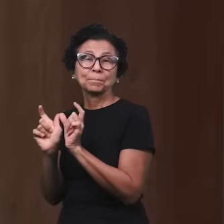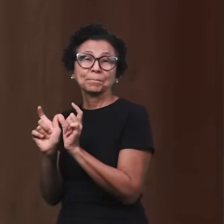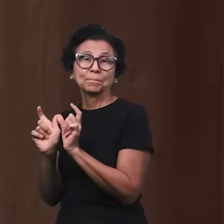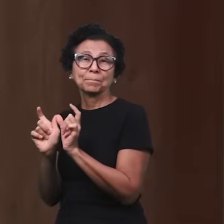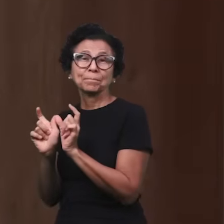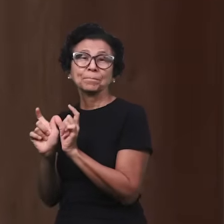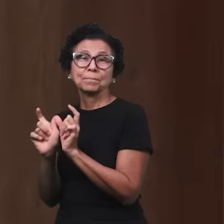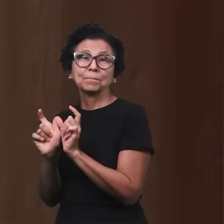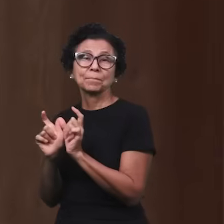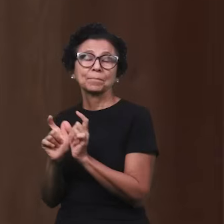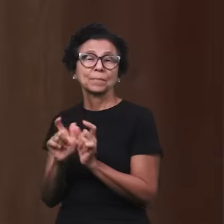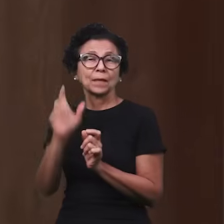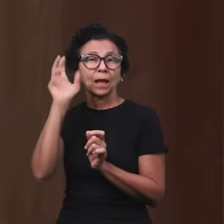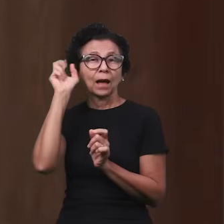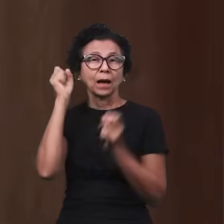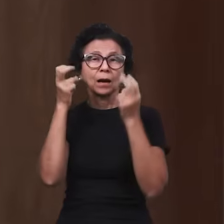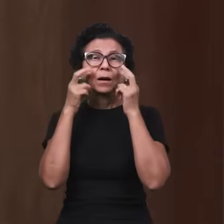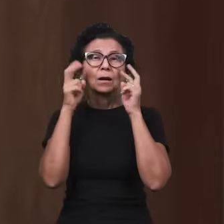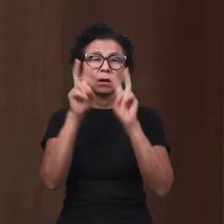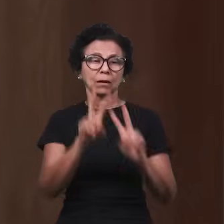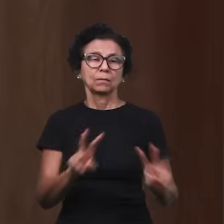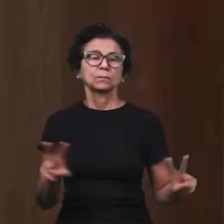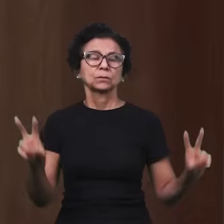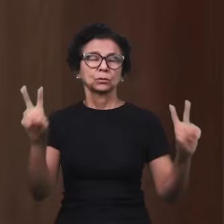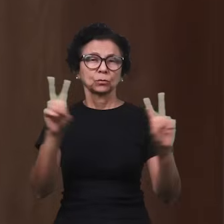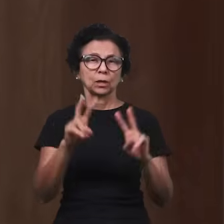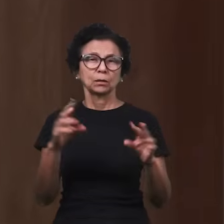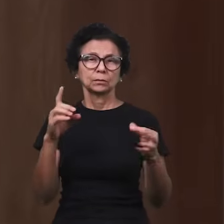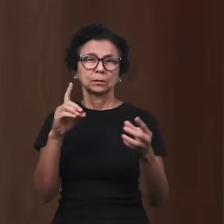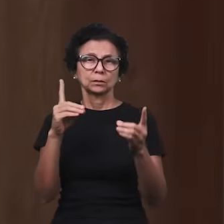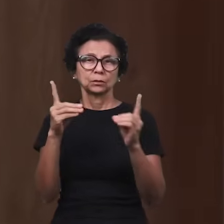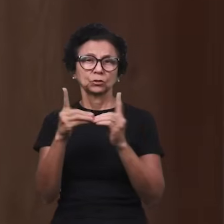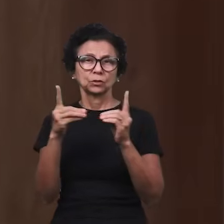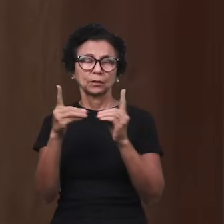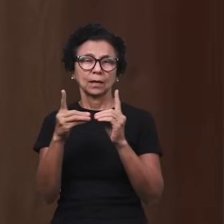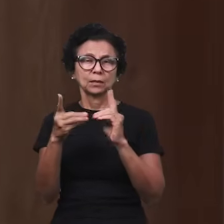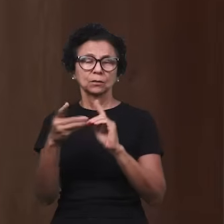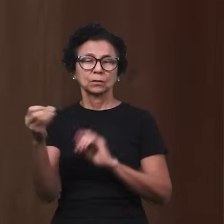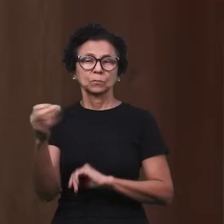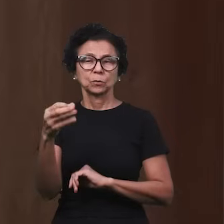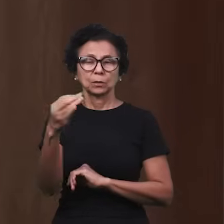parábolas. Porque o audiovisual, na didática